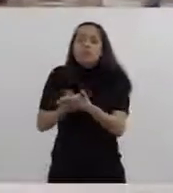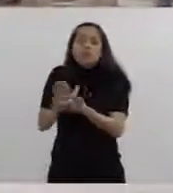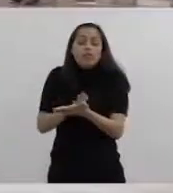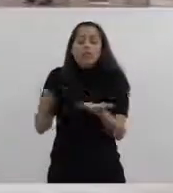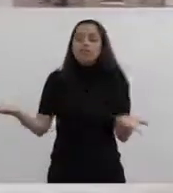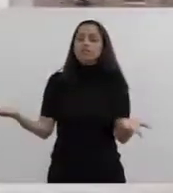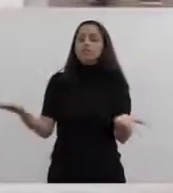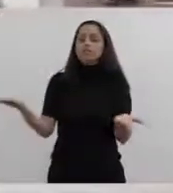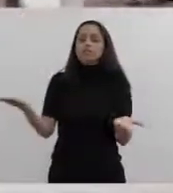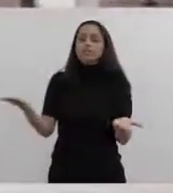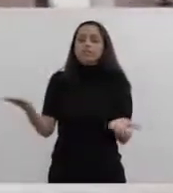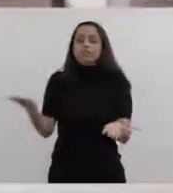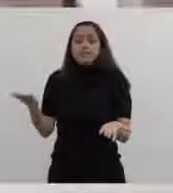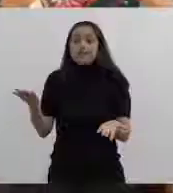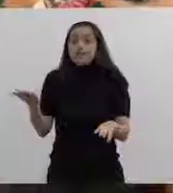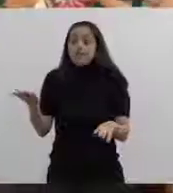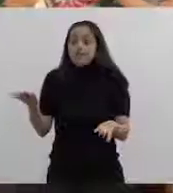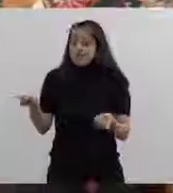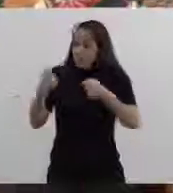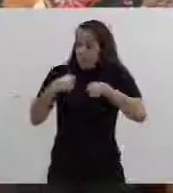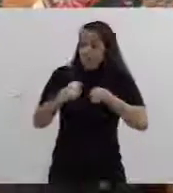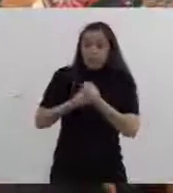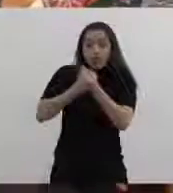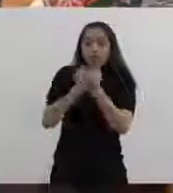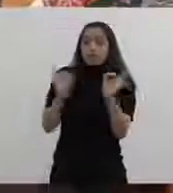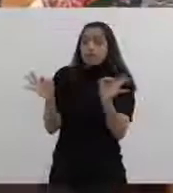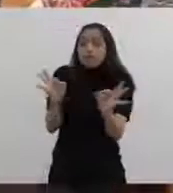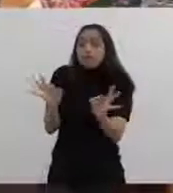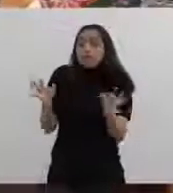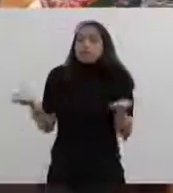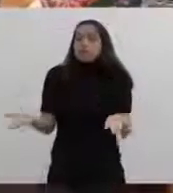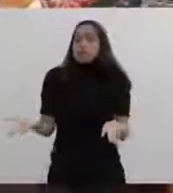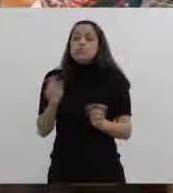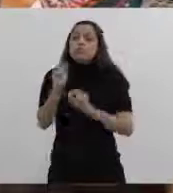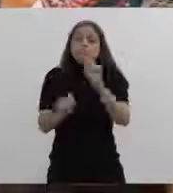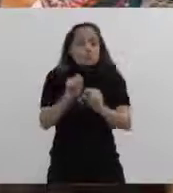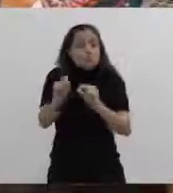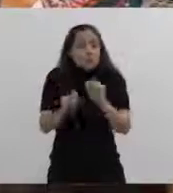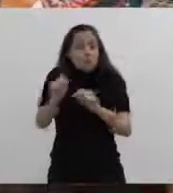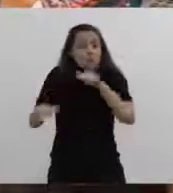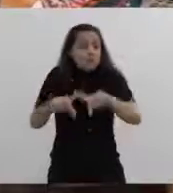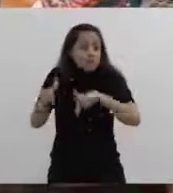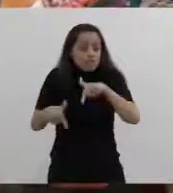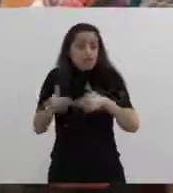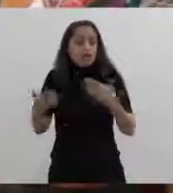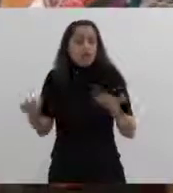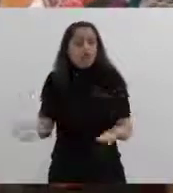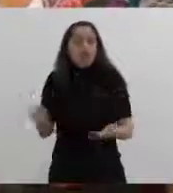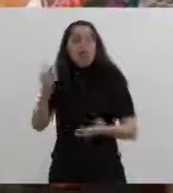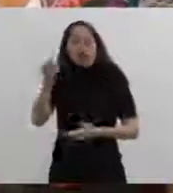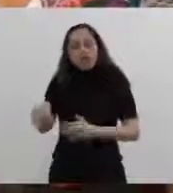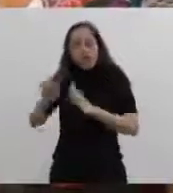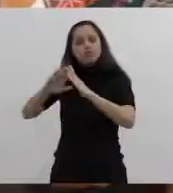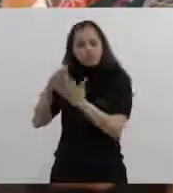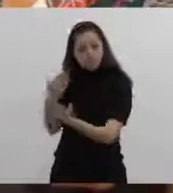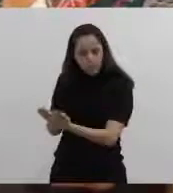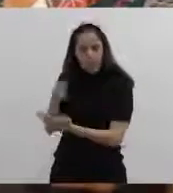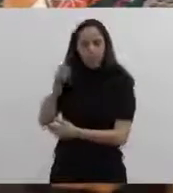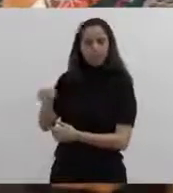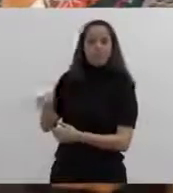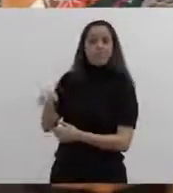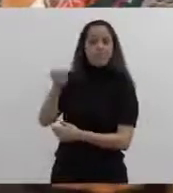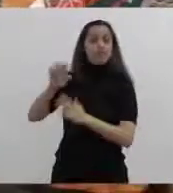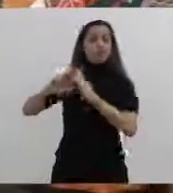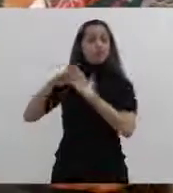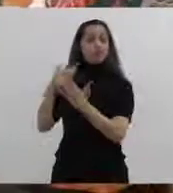menor ideia de que faríamos uma coisa desse tipo. Fico envergonhada de dizer que eu não sabia que uma escola deve sempre receber